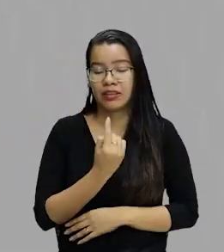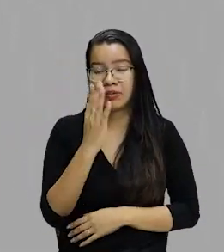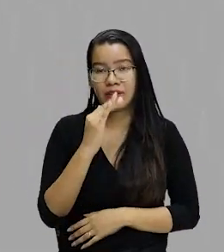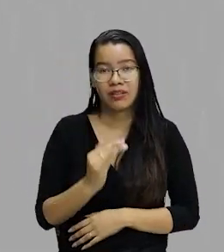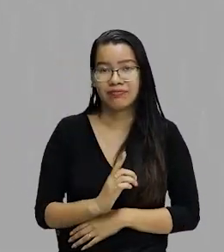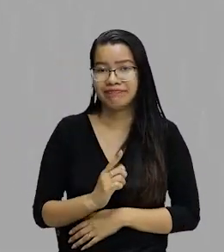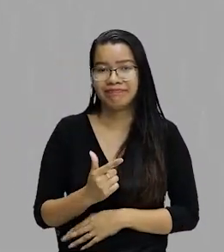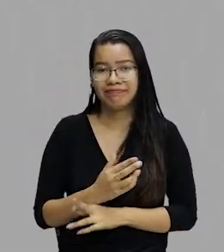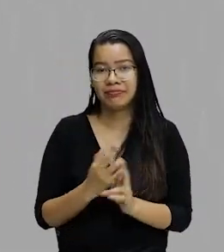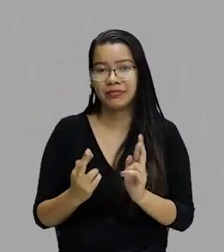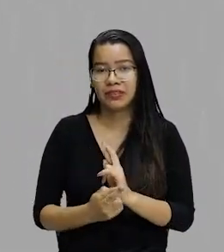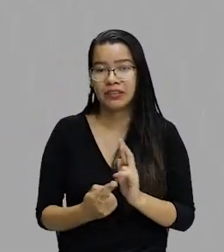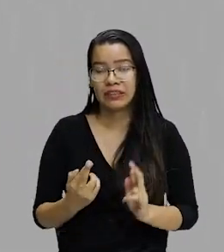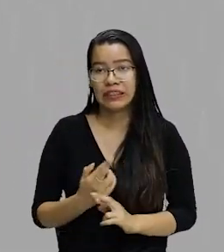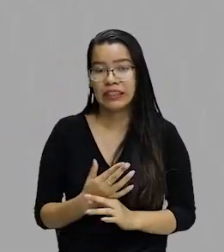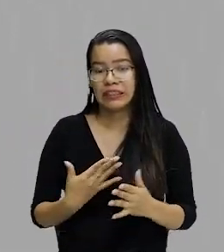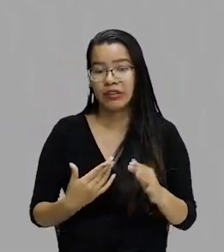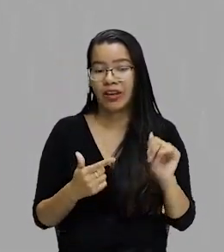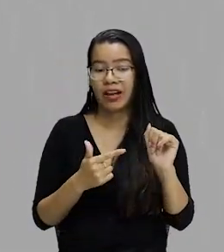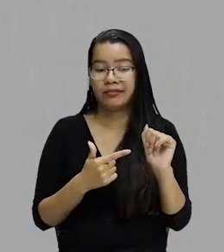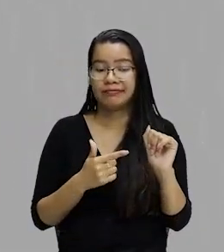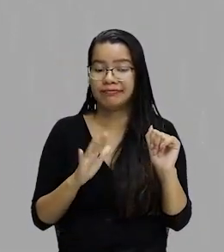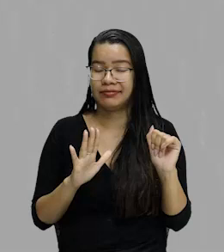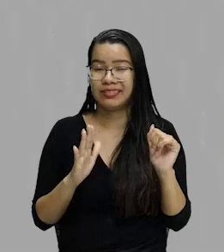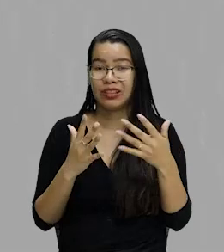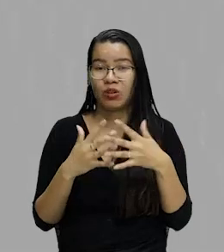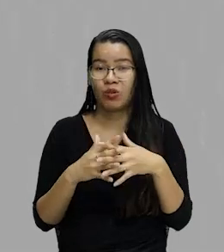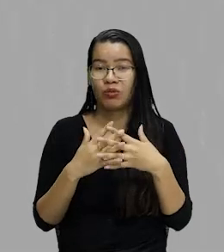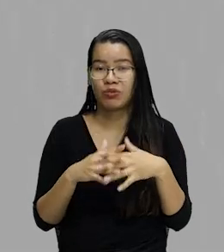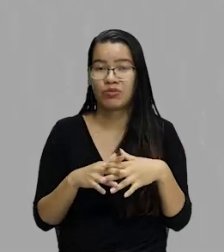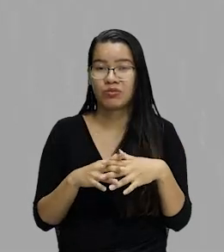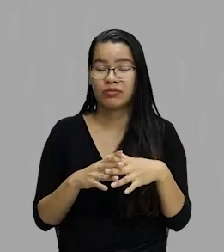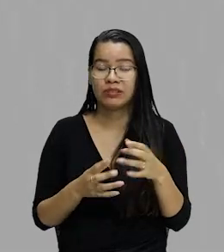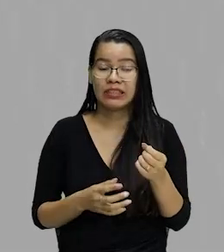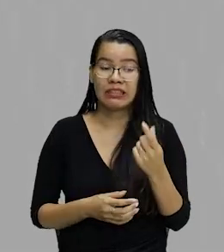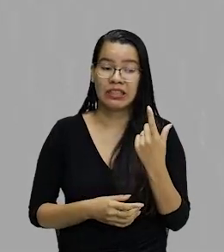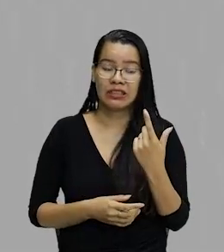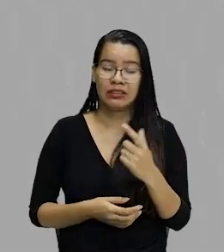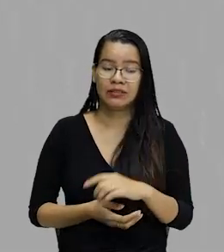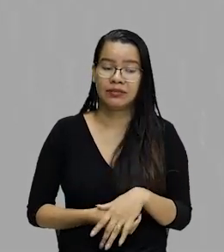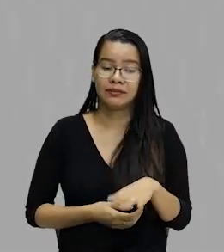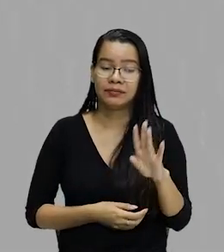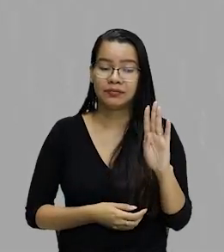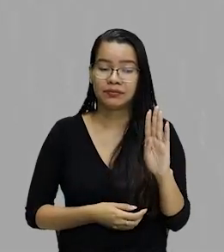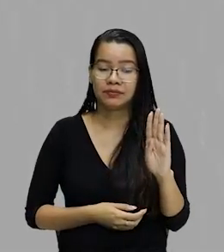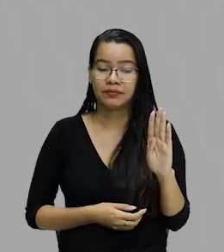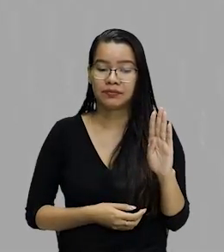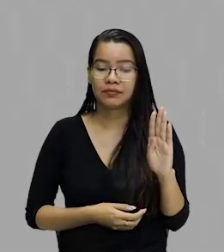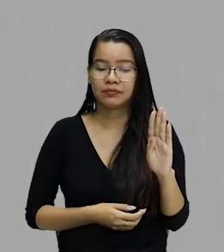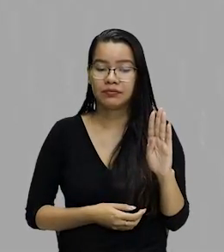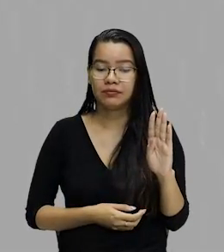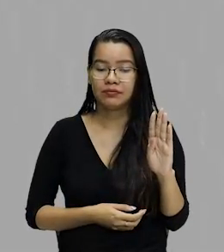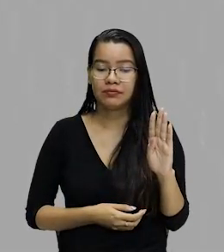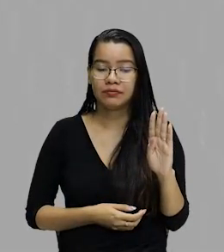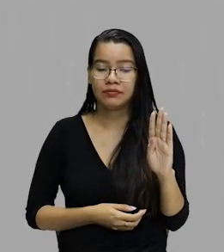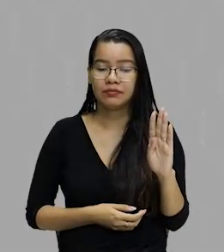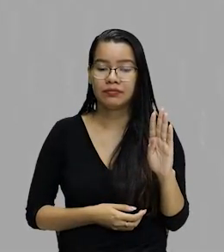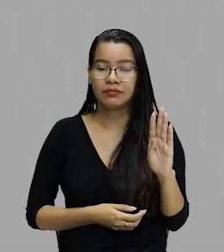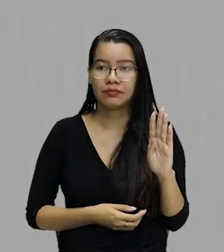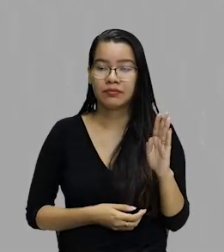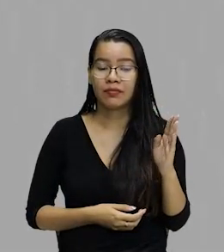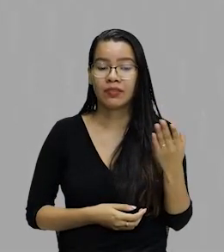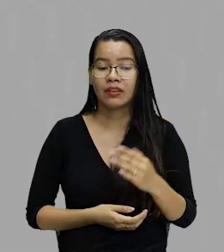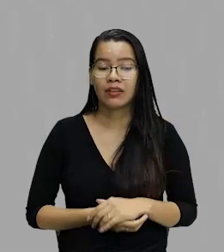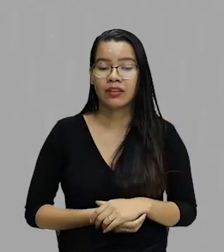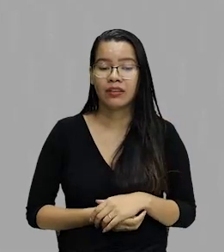Então, ficou meio confuso, meio esquisito, muito fora isso aqui. Letra B, favoreceu ao longo dos anos a acumulação